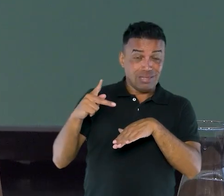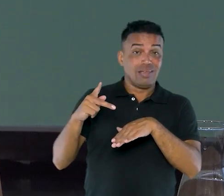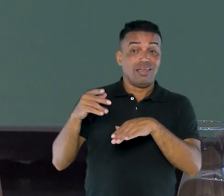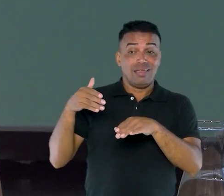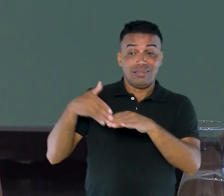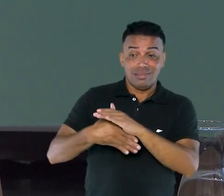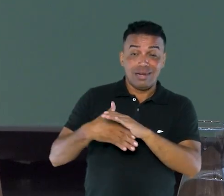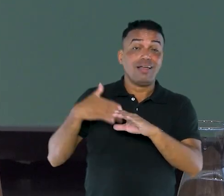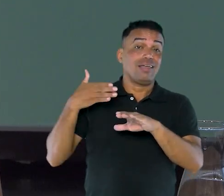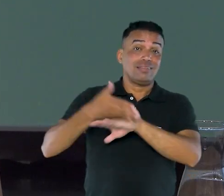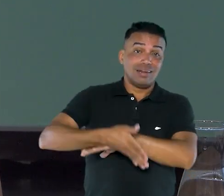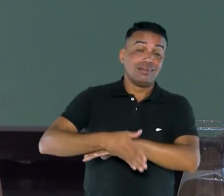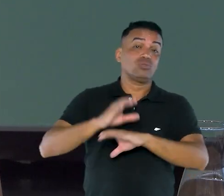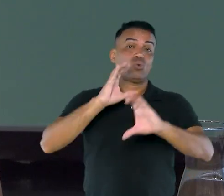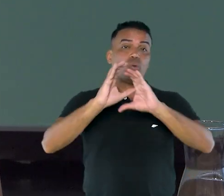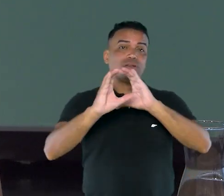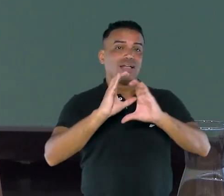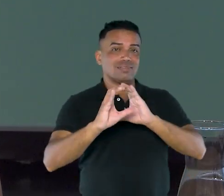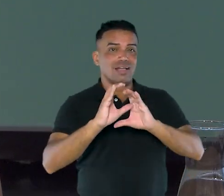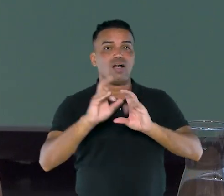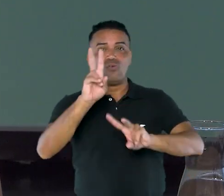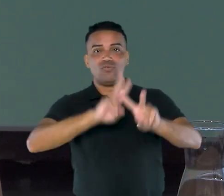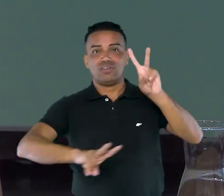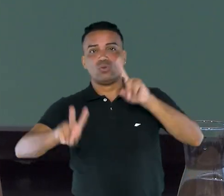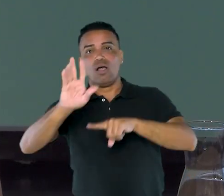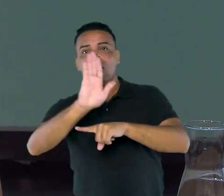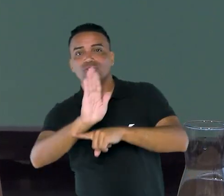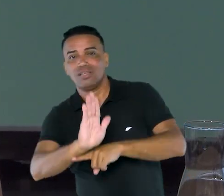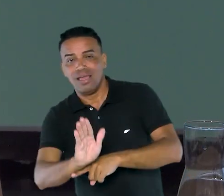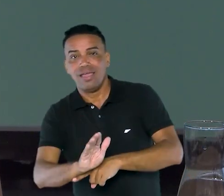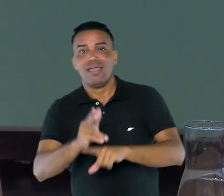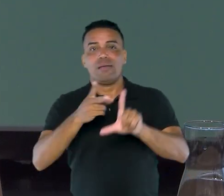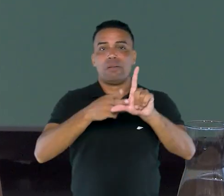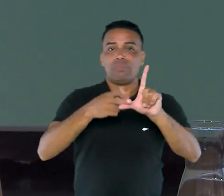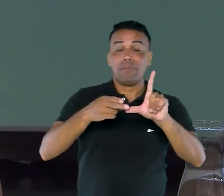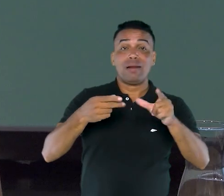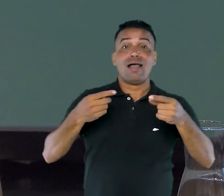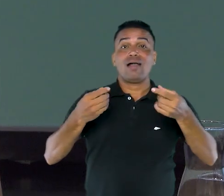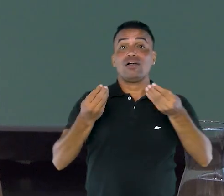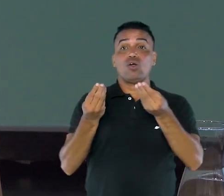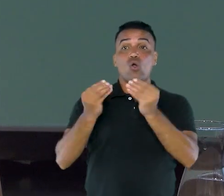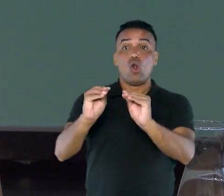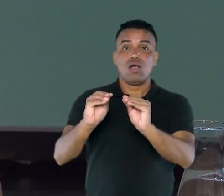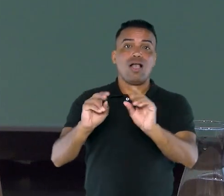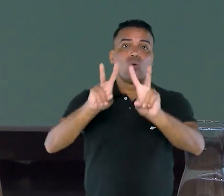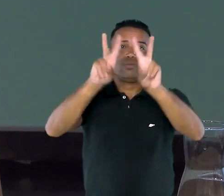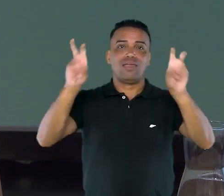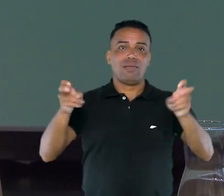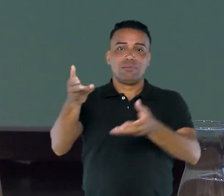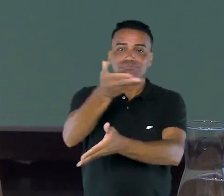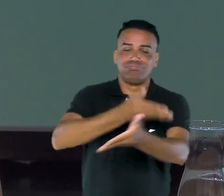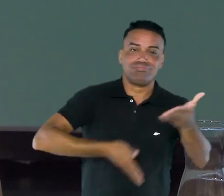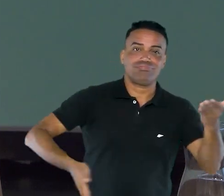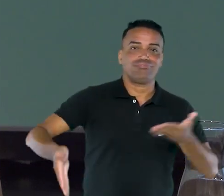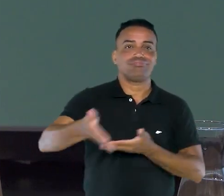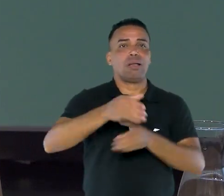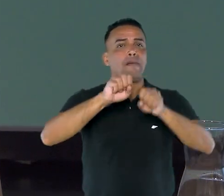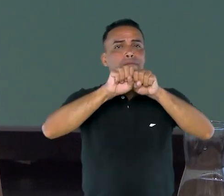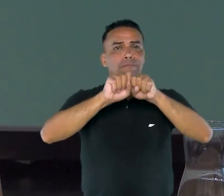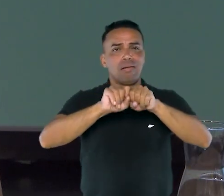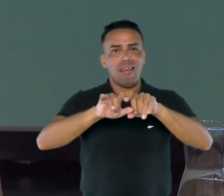para a comunicação e para o audiovisual para discutir isso com mais pessoas e atingir milhares